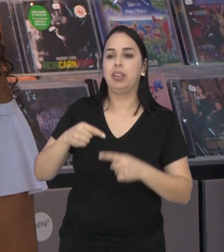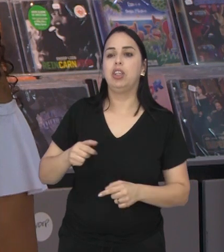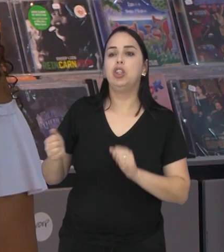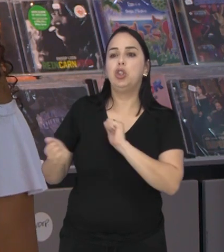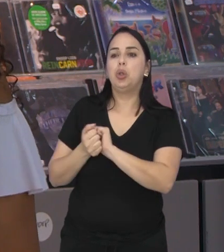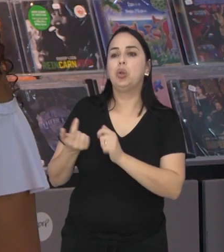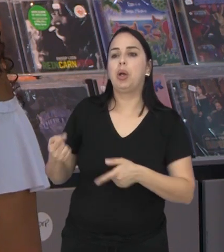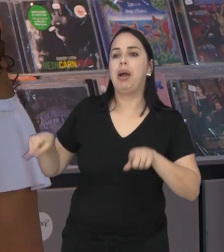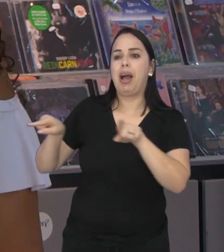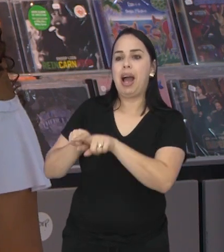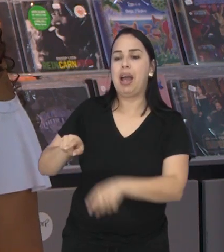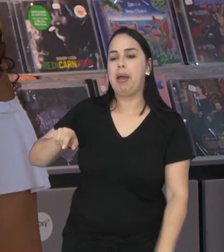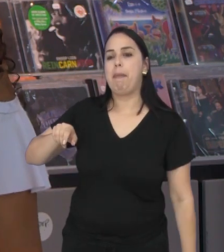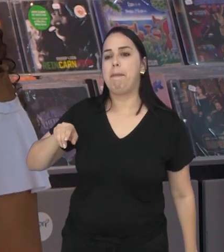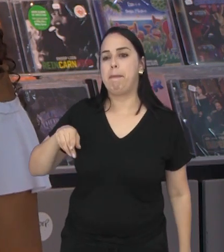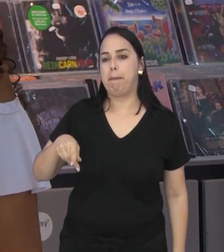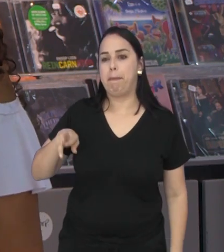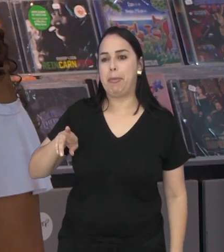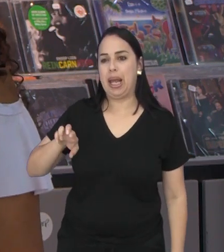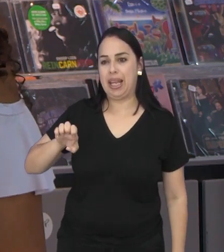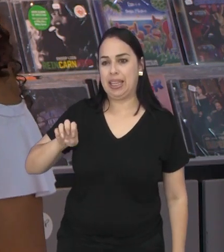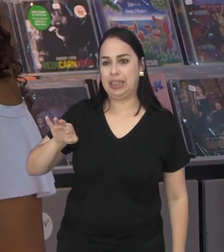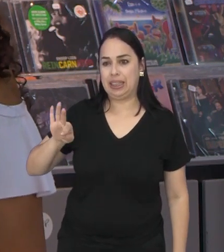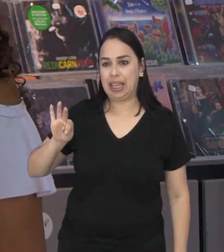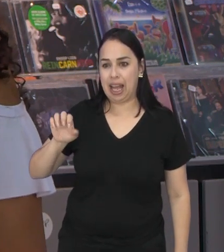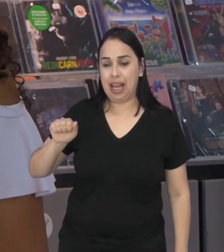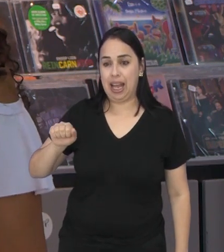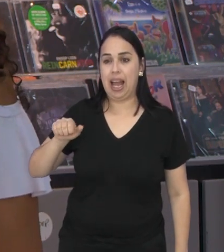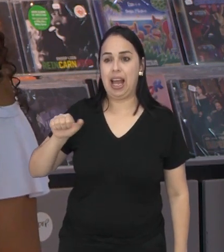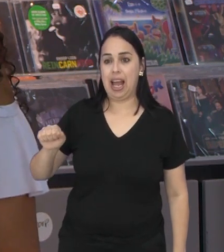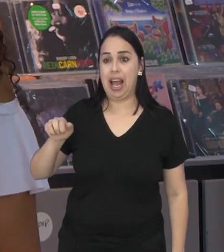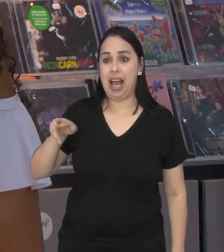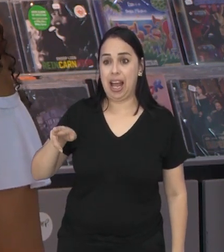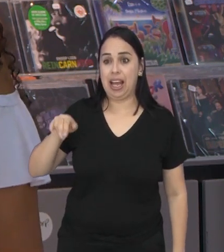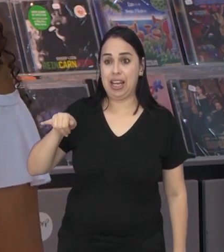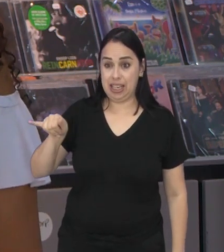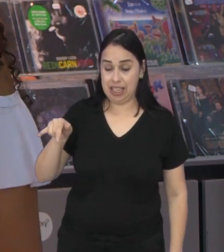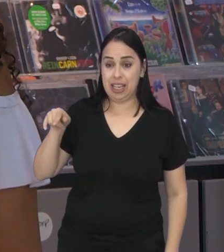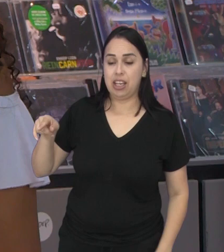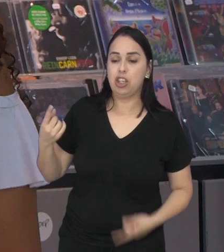né? Nós tivemos um grupo chamado De Origem, por isso que Meire de Origem.